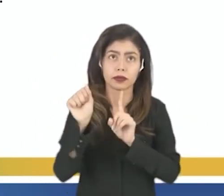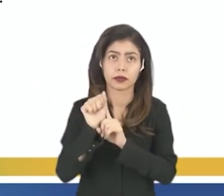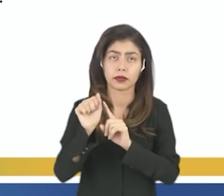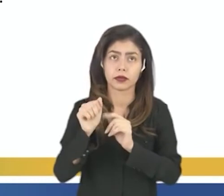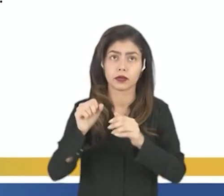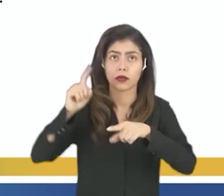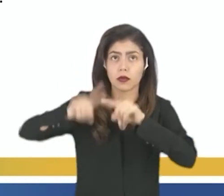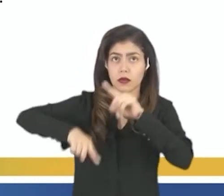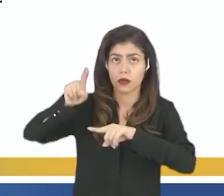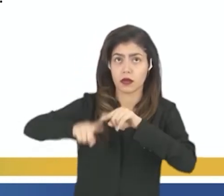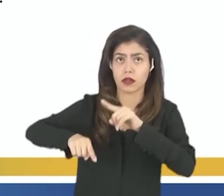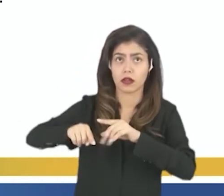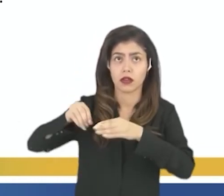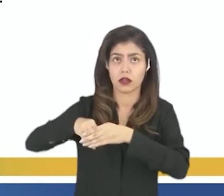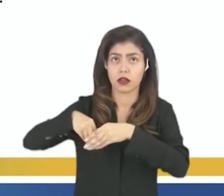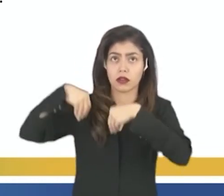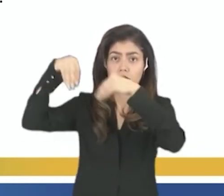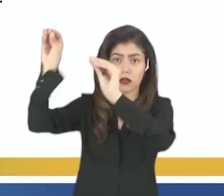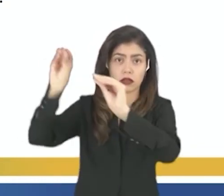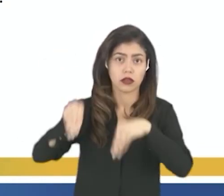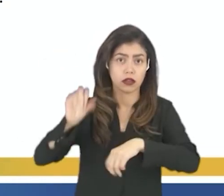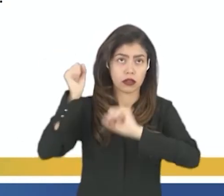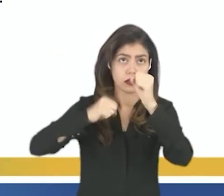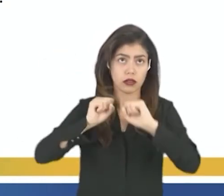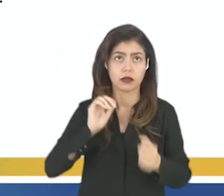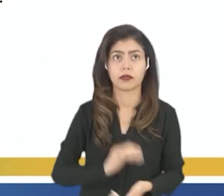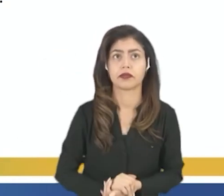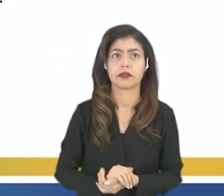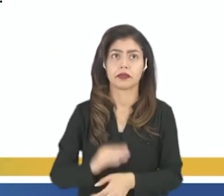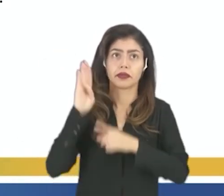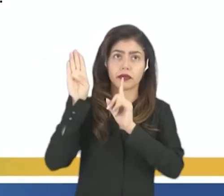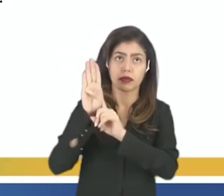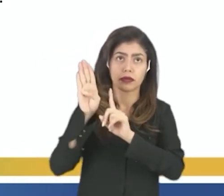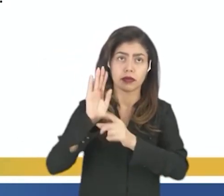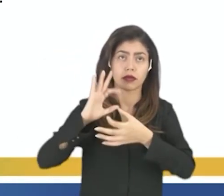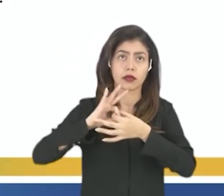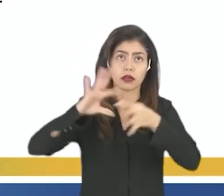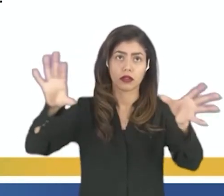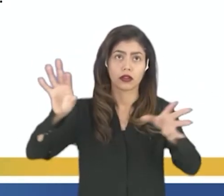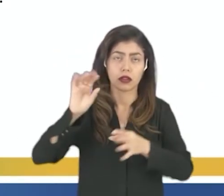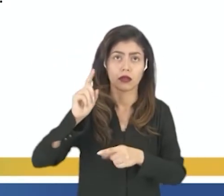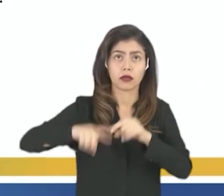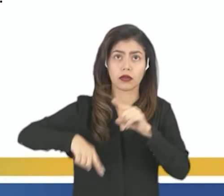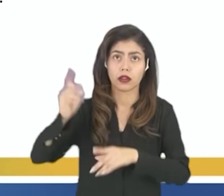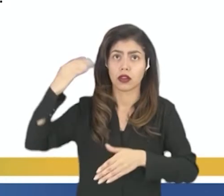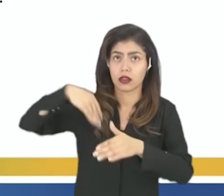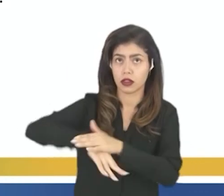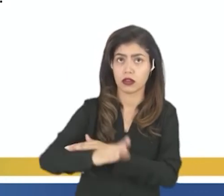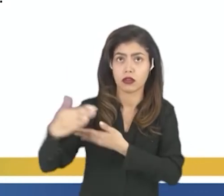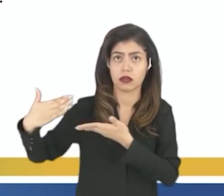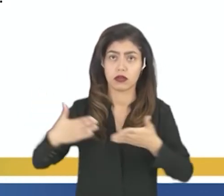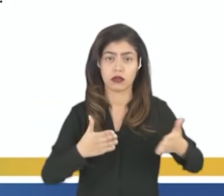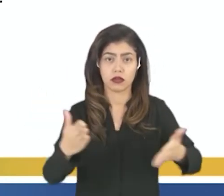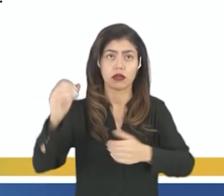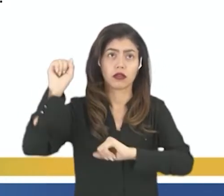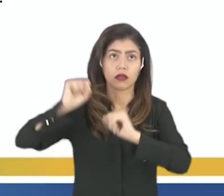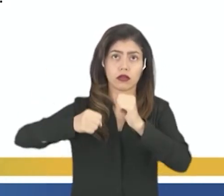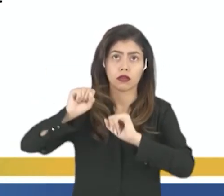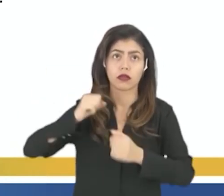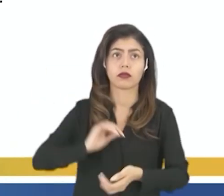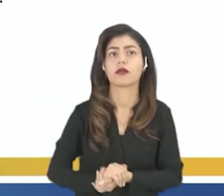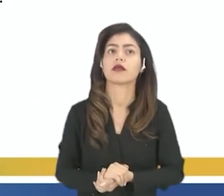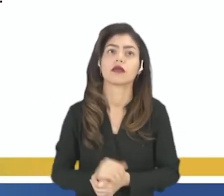a transportar o material radioativo para outra use no B liberar o material radioativo para dentro de um rio próximo à Usina